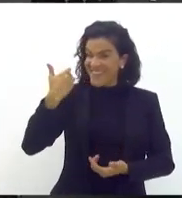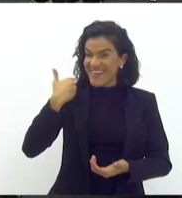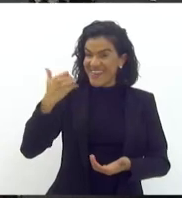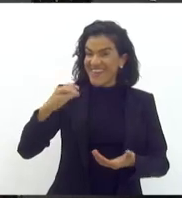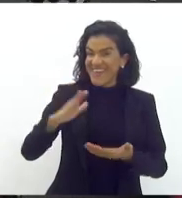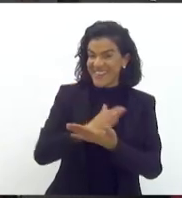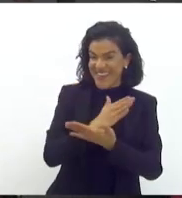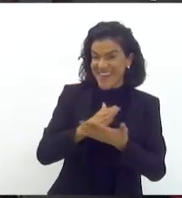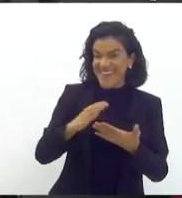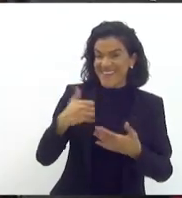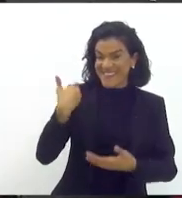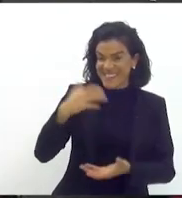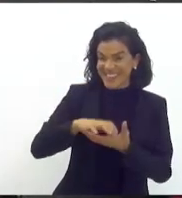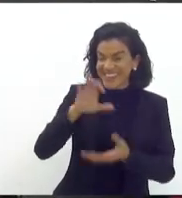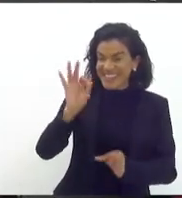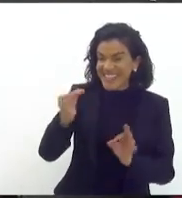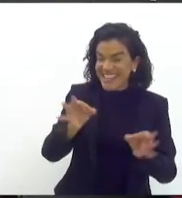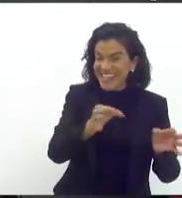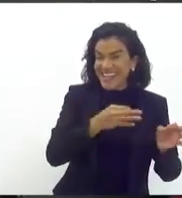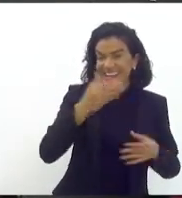Muito obrigado senhor